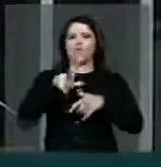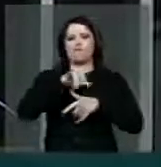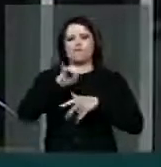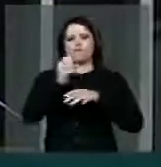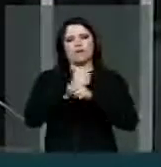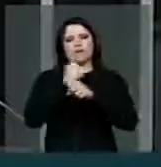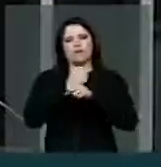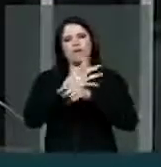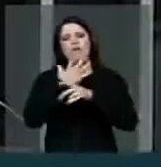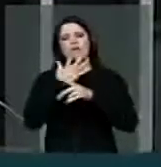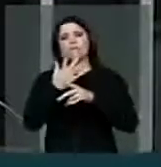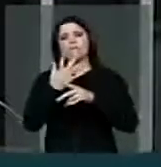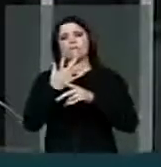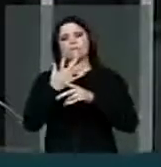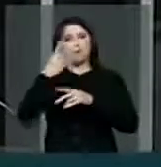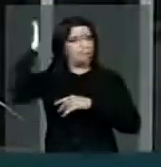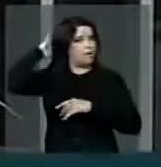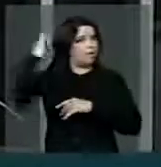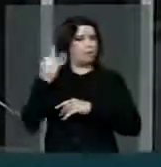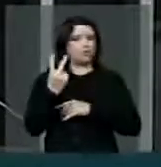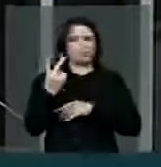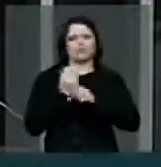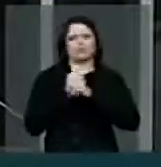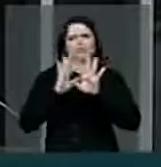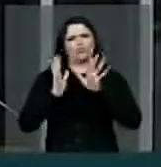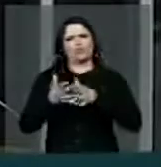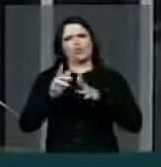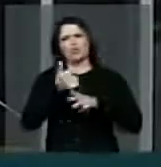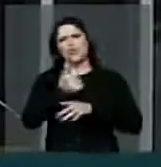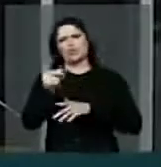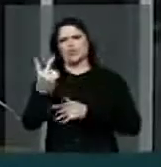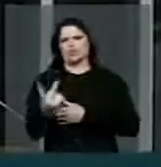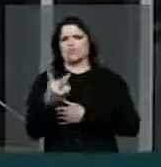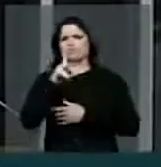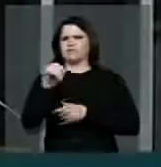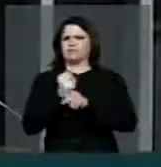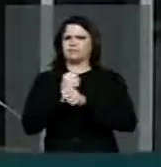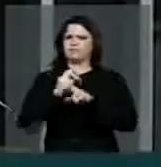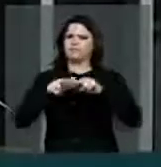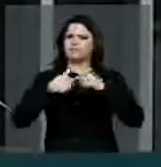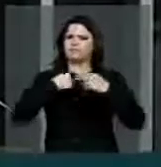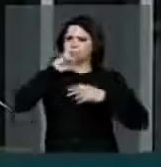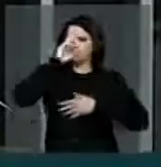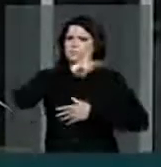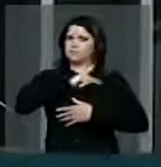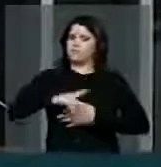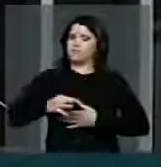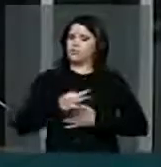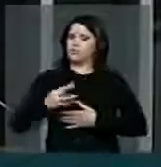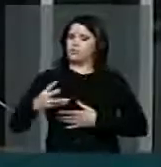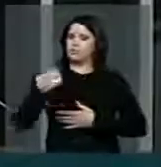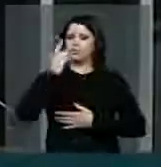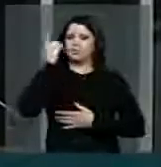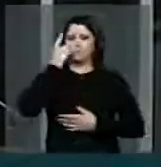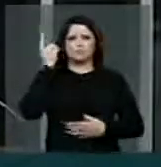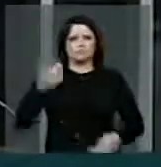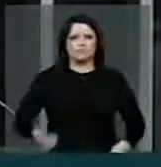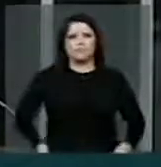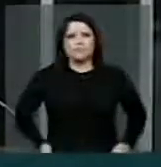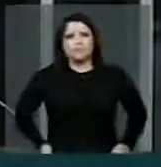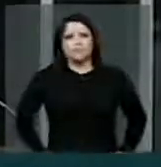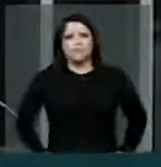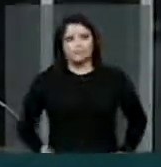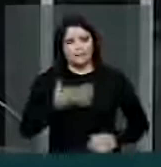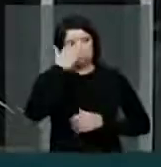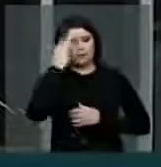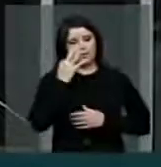conhecimento no Pará, sendo 2 já construídas e 2 em construção. E, senhor presidente, senhores deputados, companheiros e